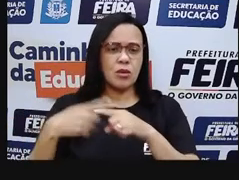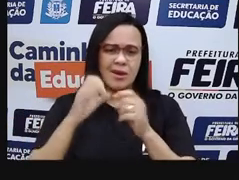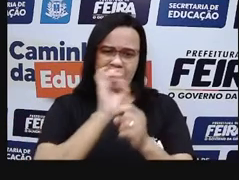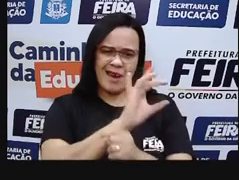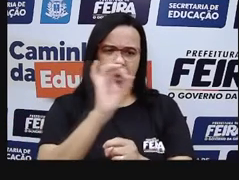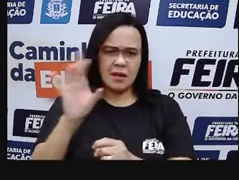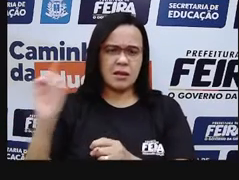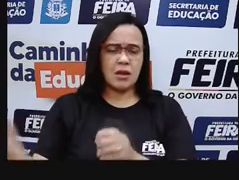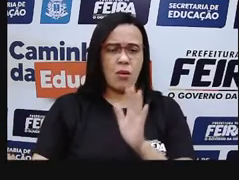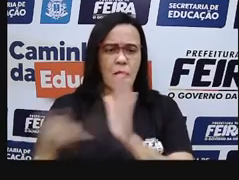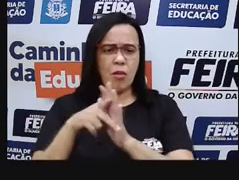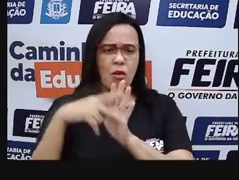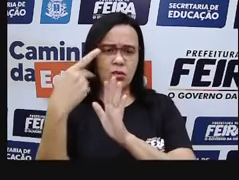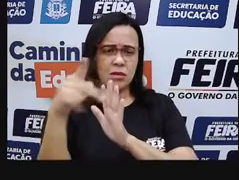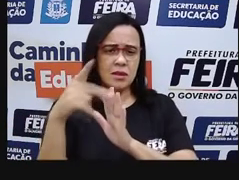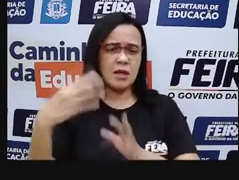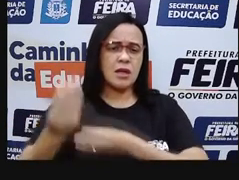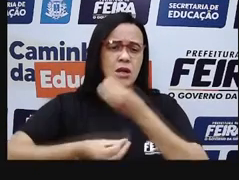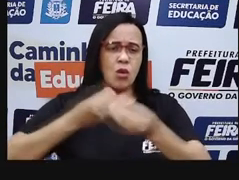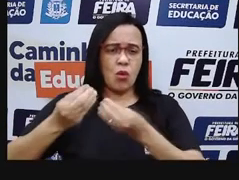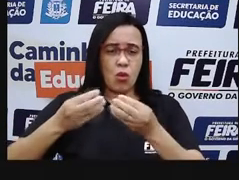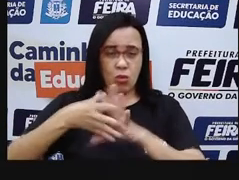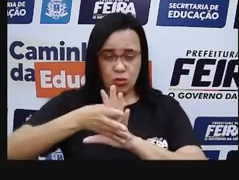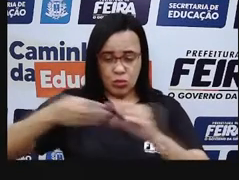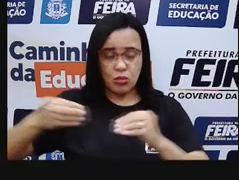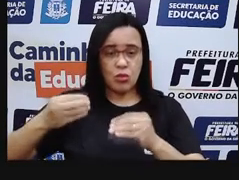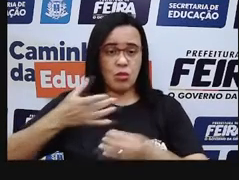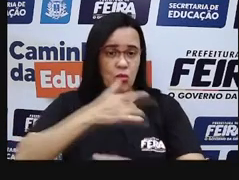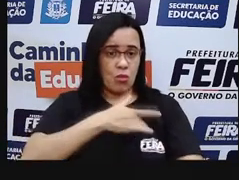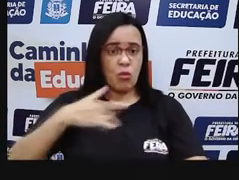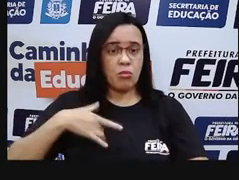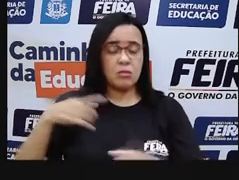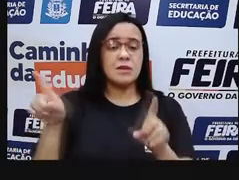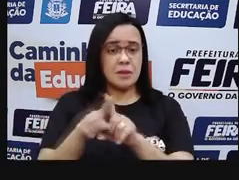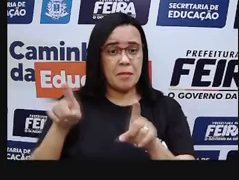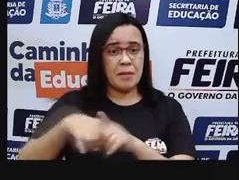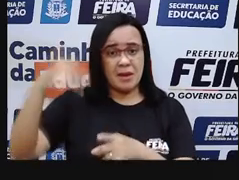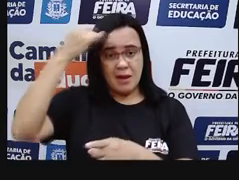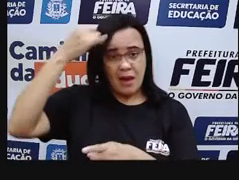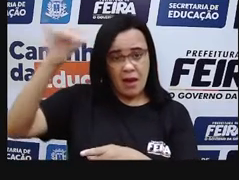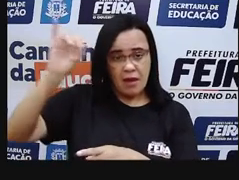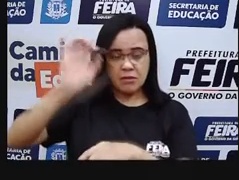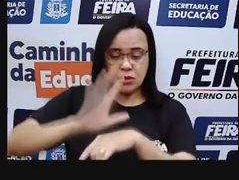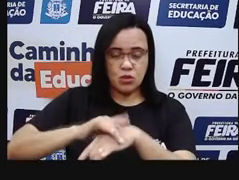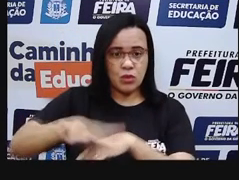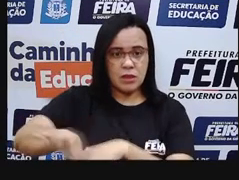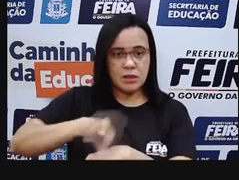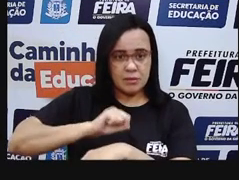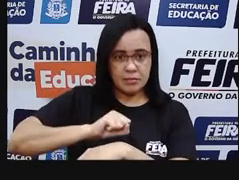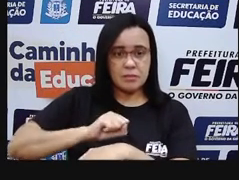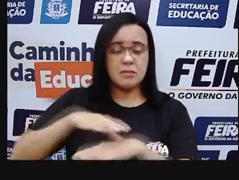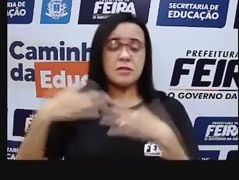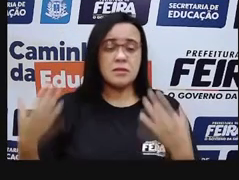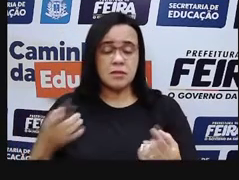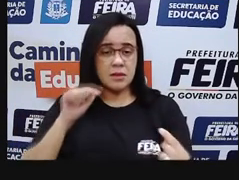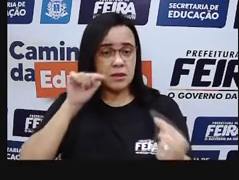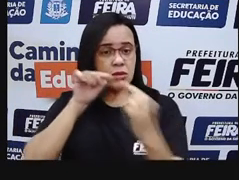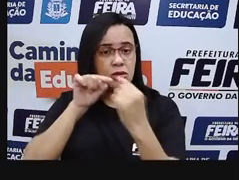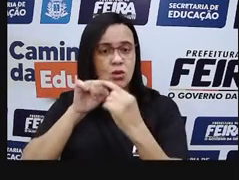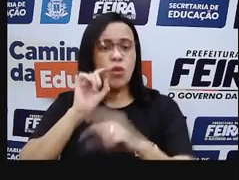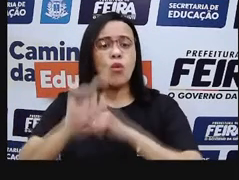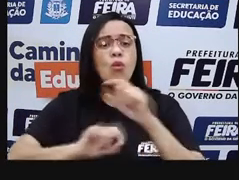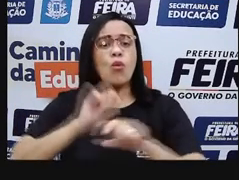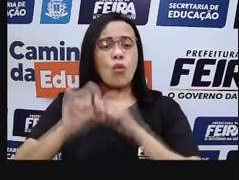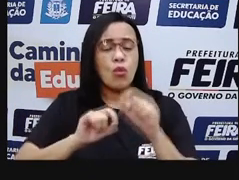curativa ou preventiva de doenças então o medicamento ele vai ter uma função objetivo profilático